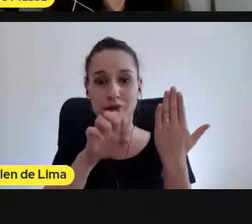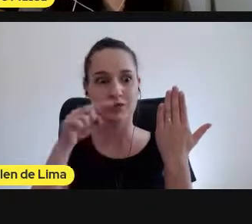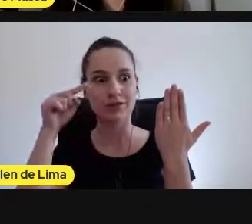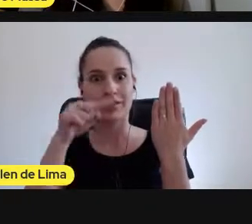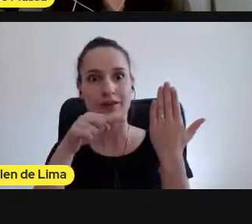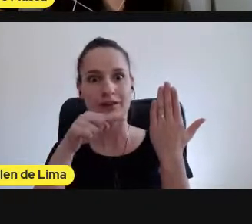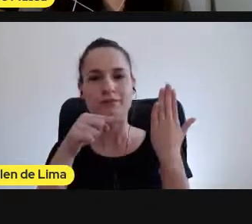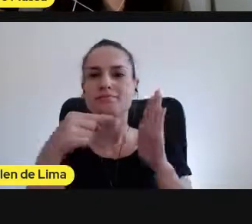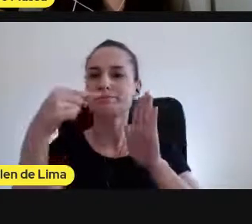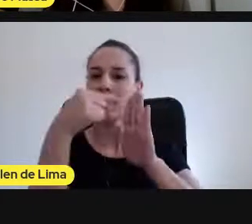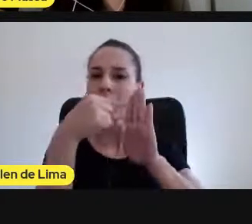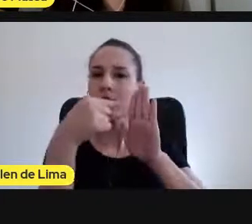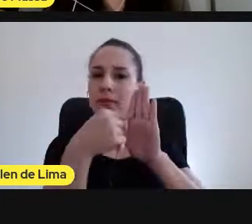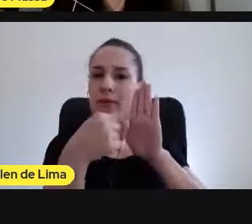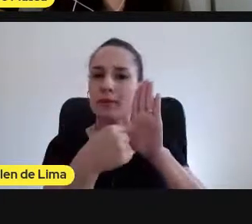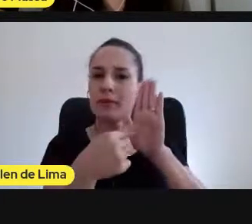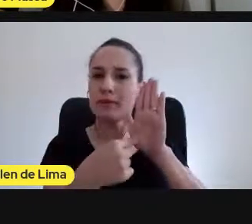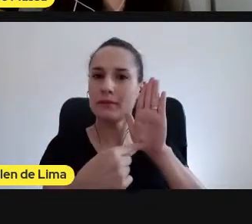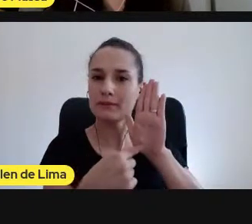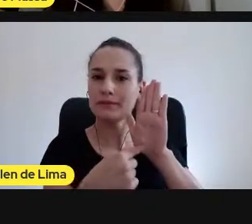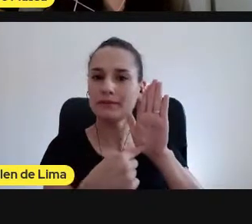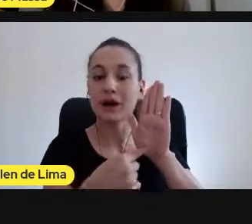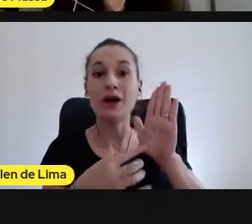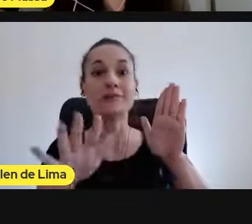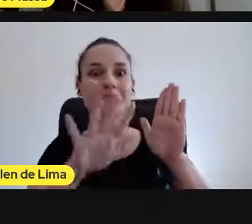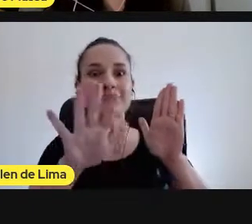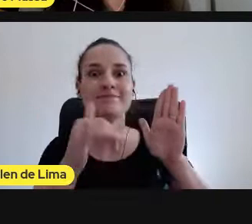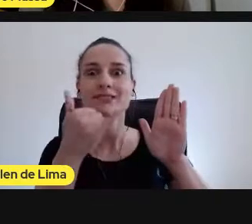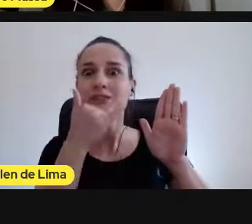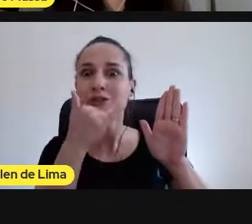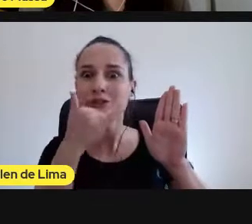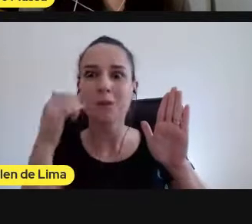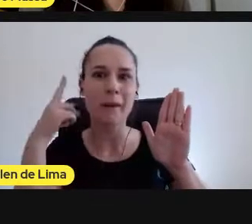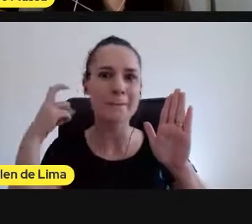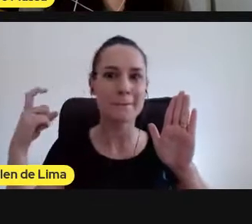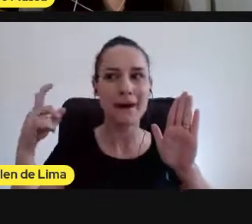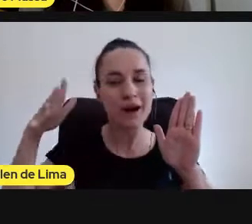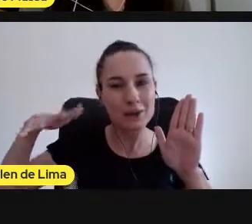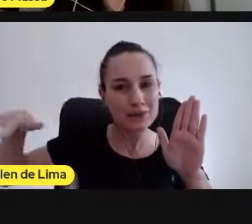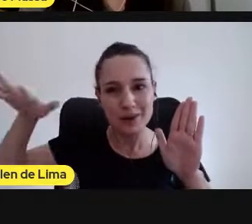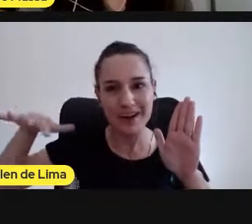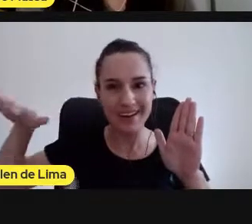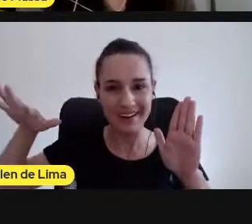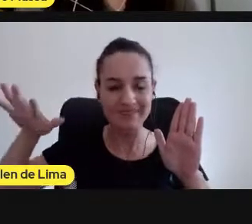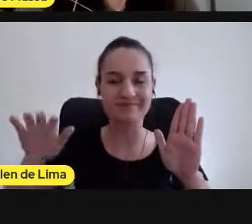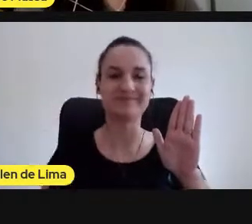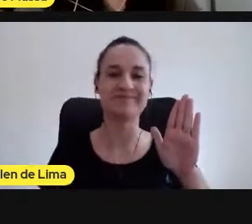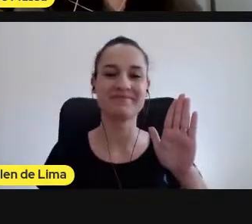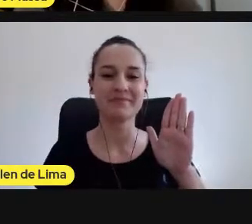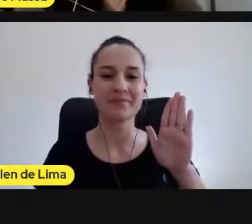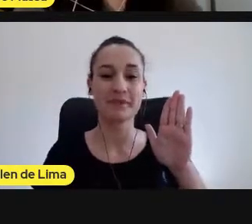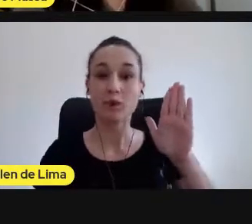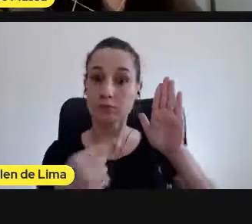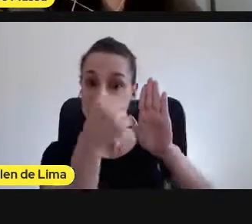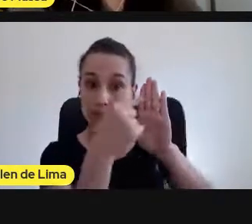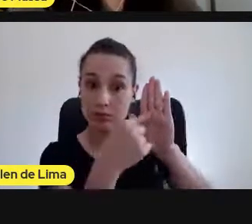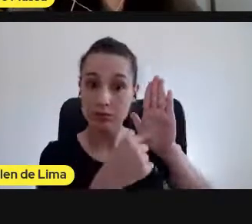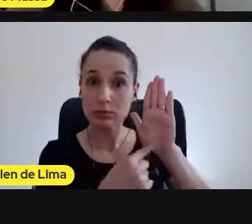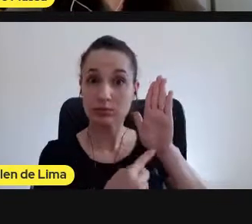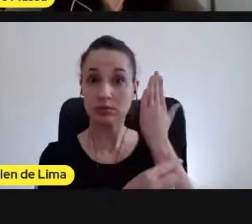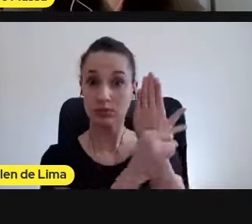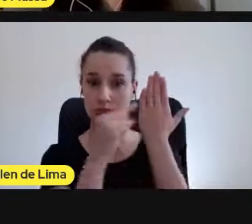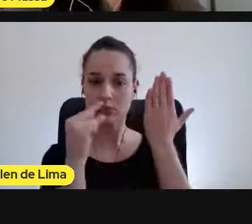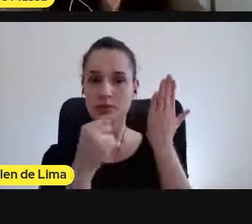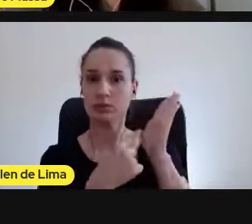pontua... Gente, se tiver um barulhinho é porque eu estou perto da rua, tá? É uma moto passando. Ele vai trazer essa questão da experiência